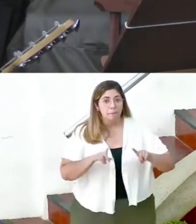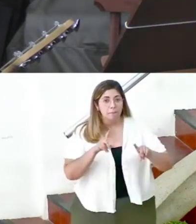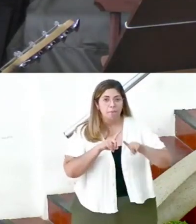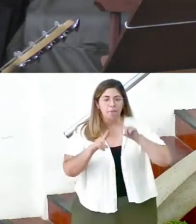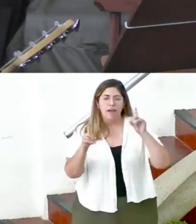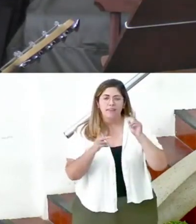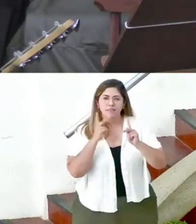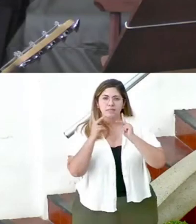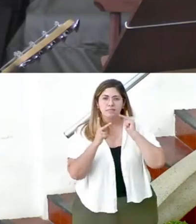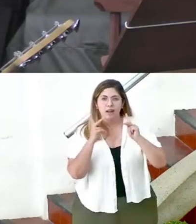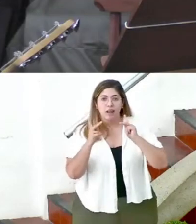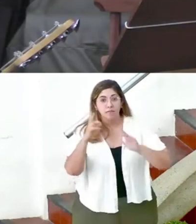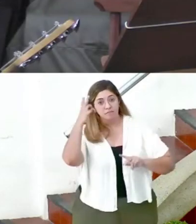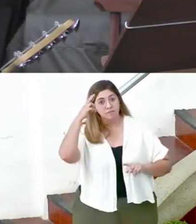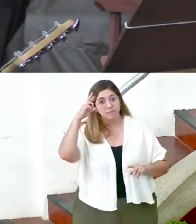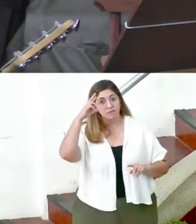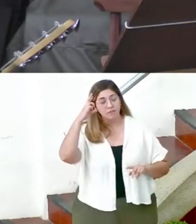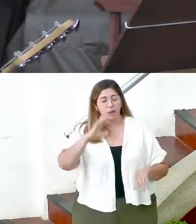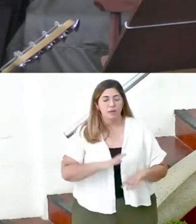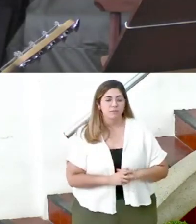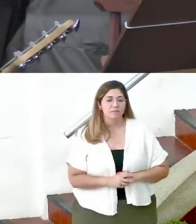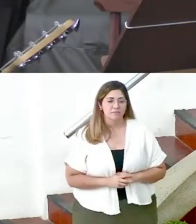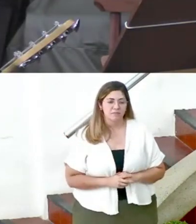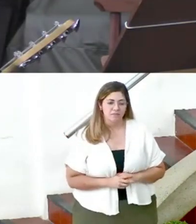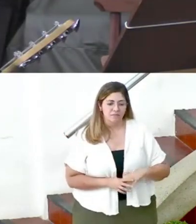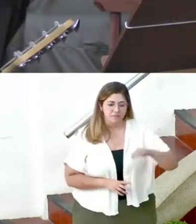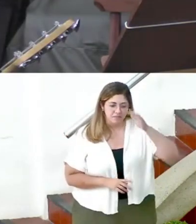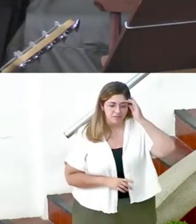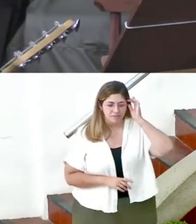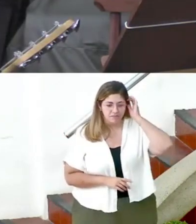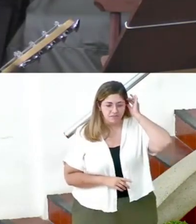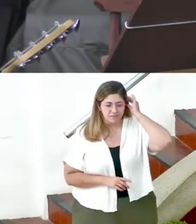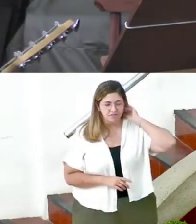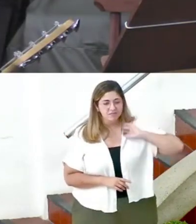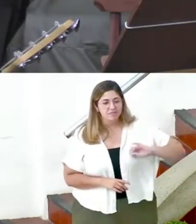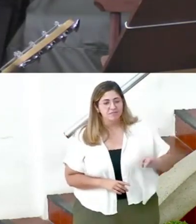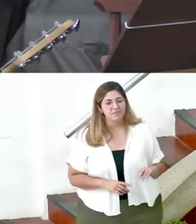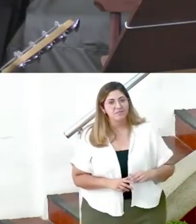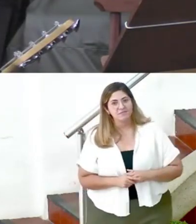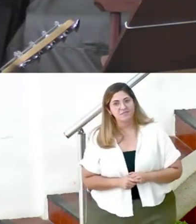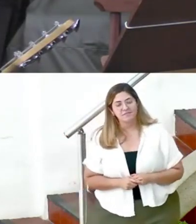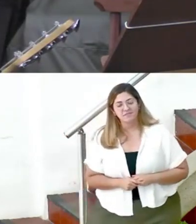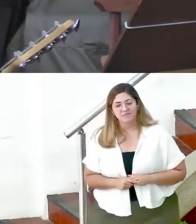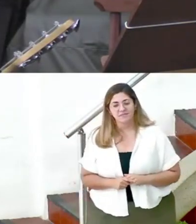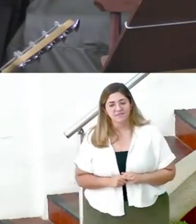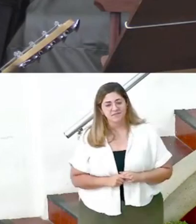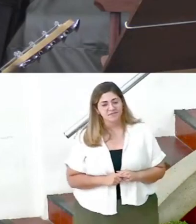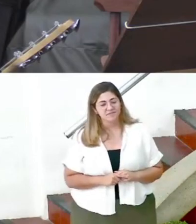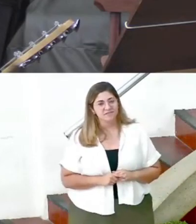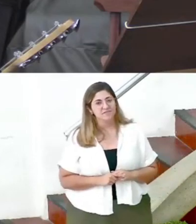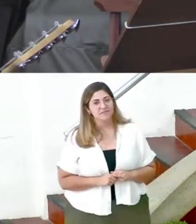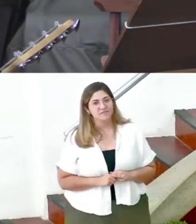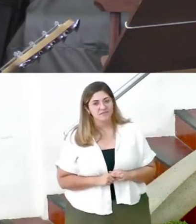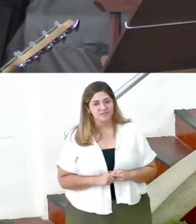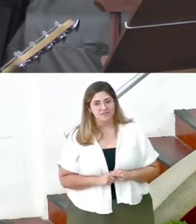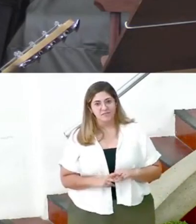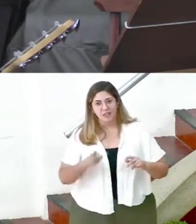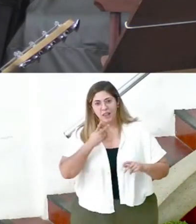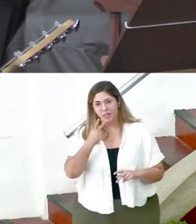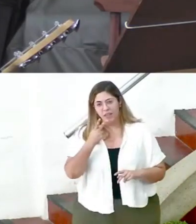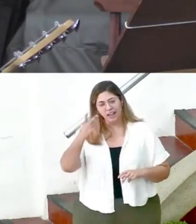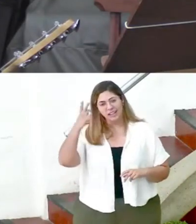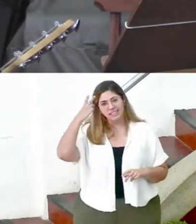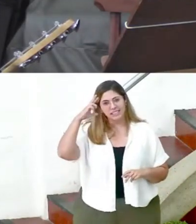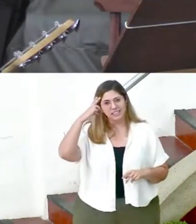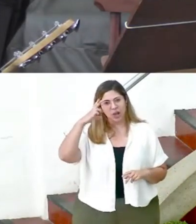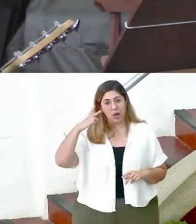manhã. Já preguei esse sermão antes aqui, já dei uma treinada lá e agora estou aqui fazendo de novo, expondo de novo. Quero contar uma pequena história,